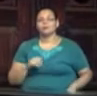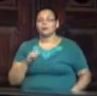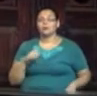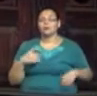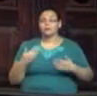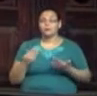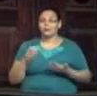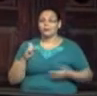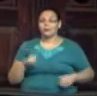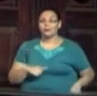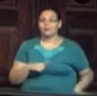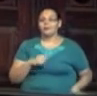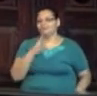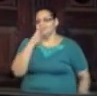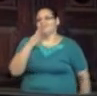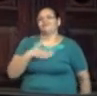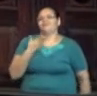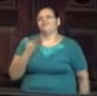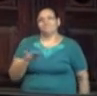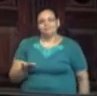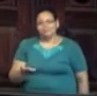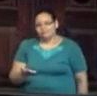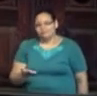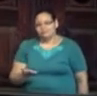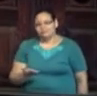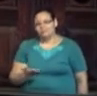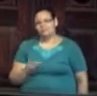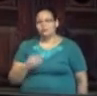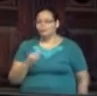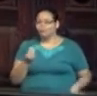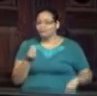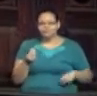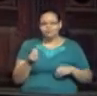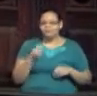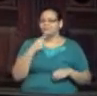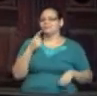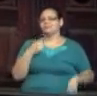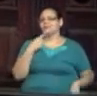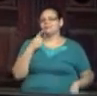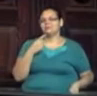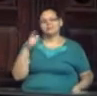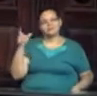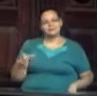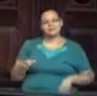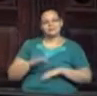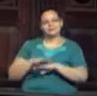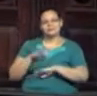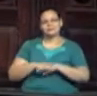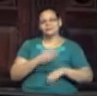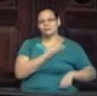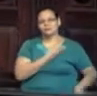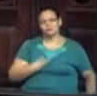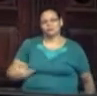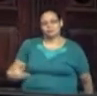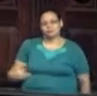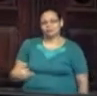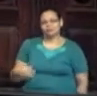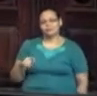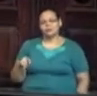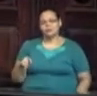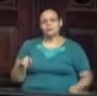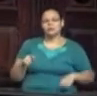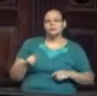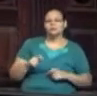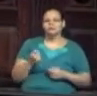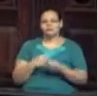é reflexo dessa incapacidade do governo em gerir a crise do